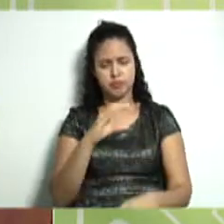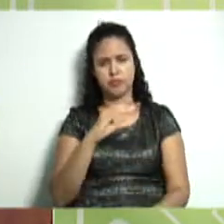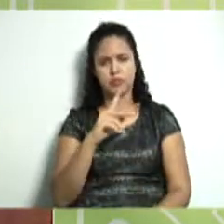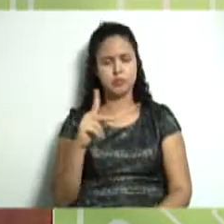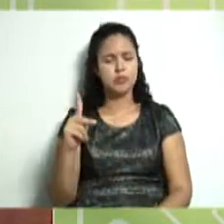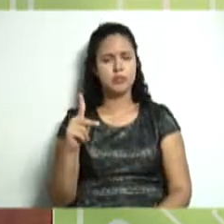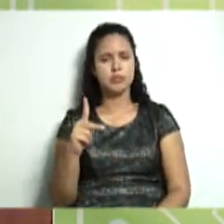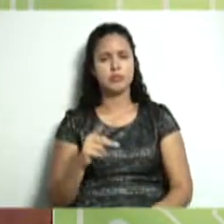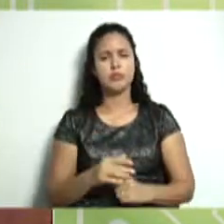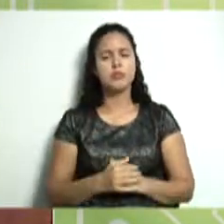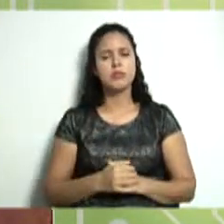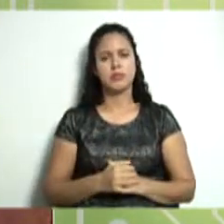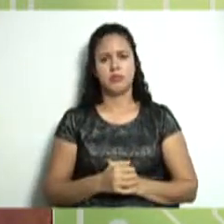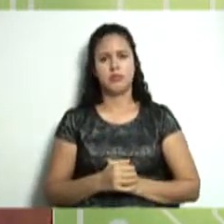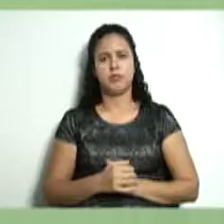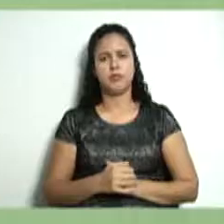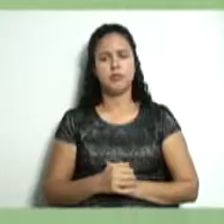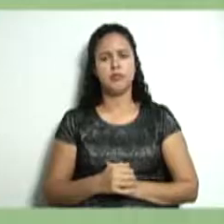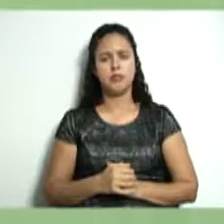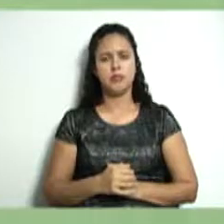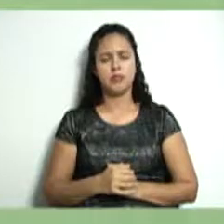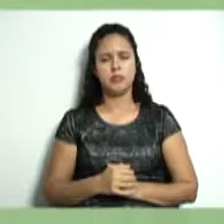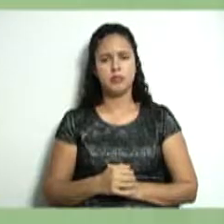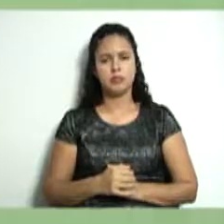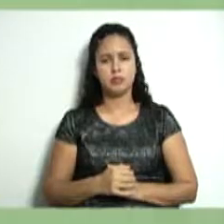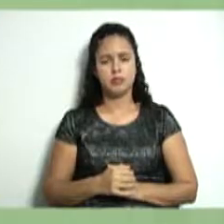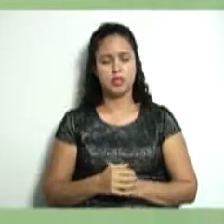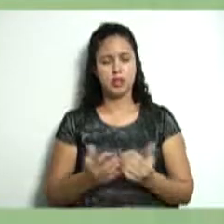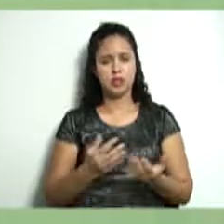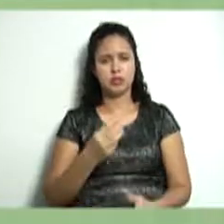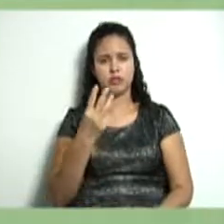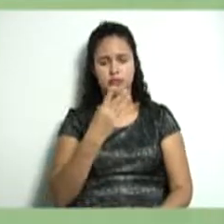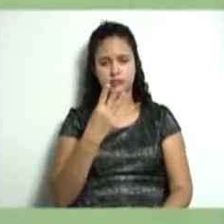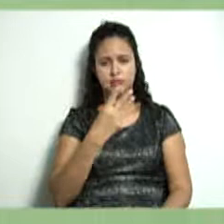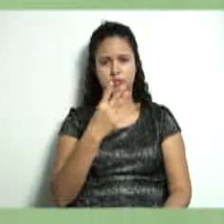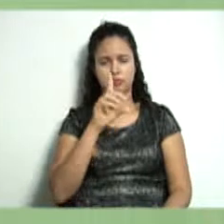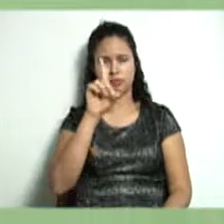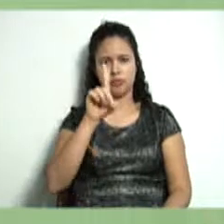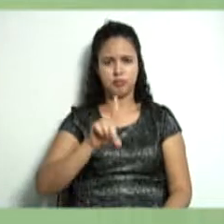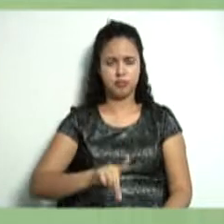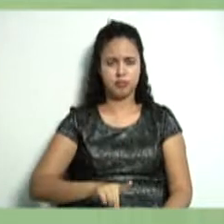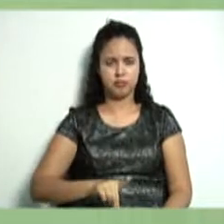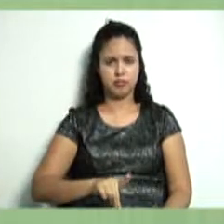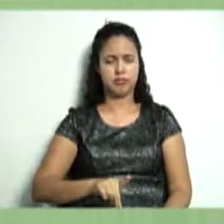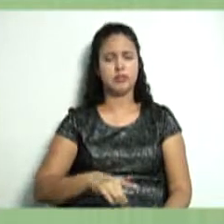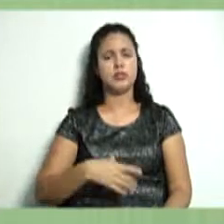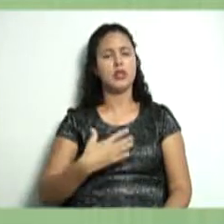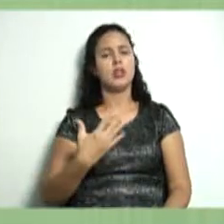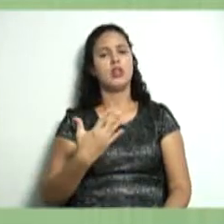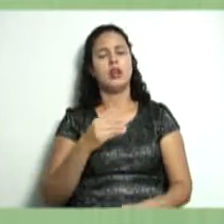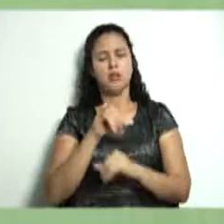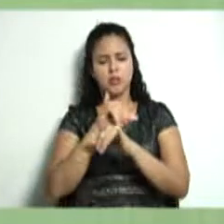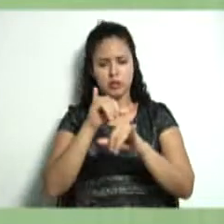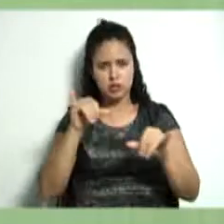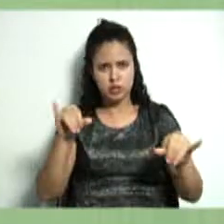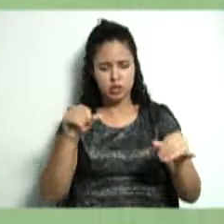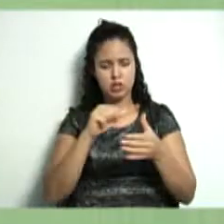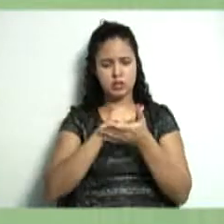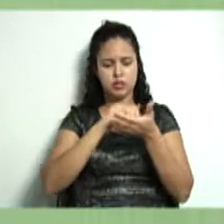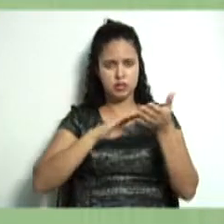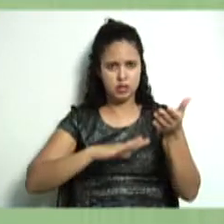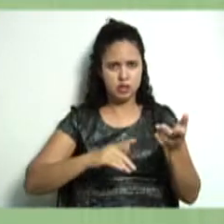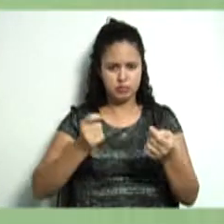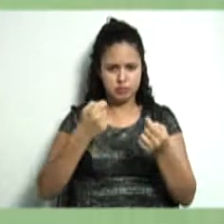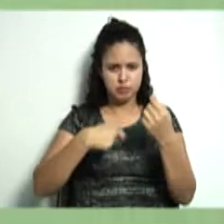forma. Então, terceiro direito, ser informado das atividades